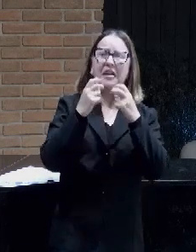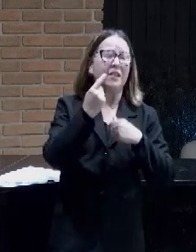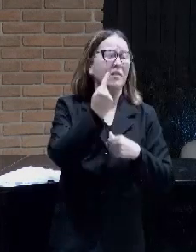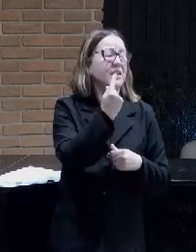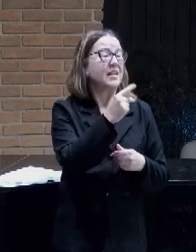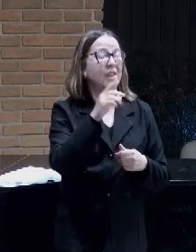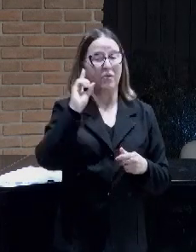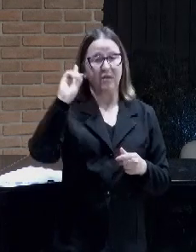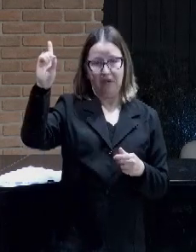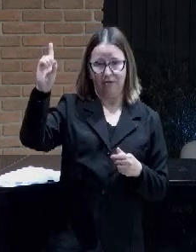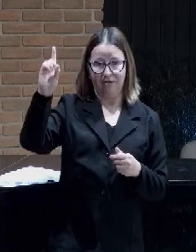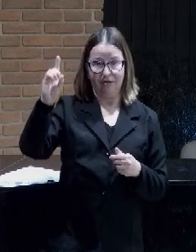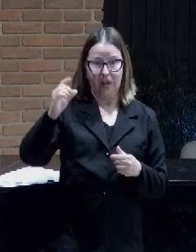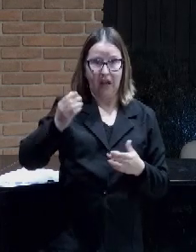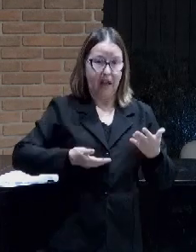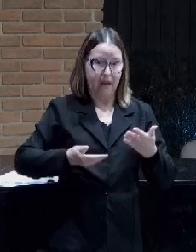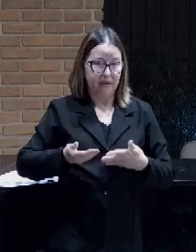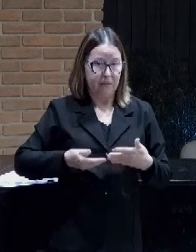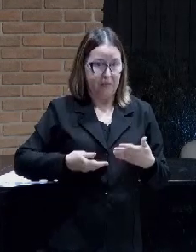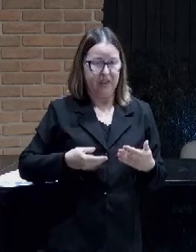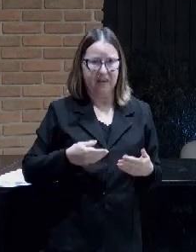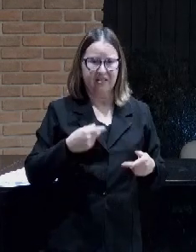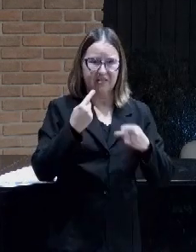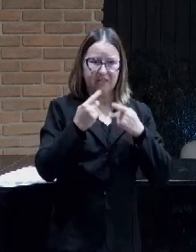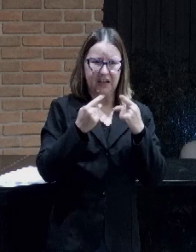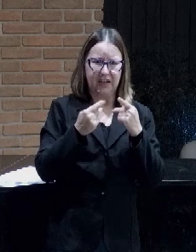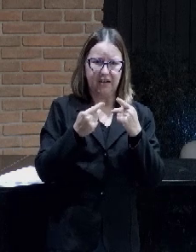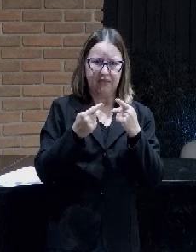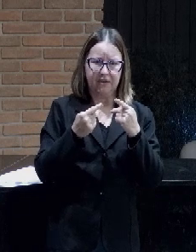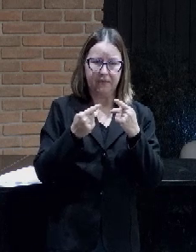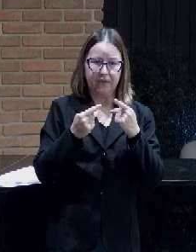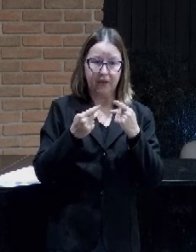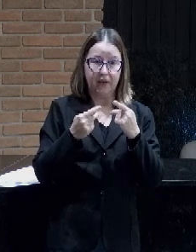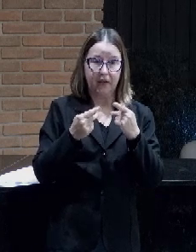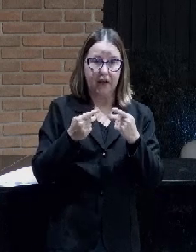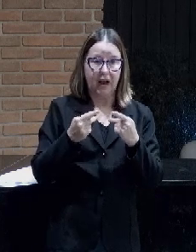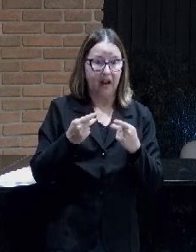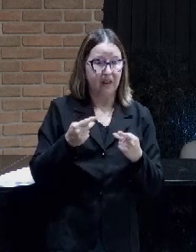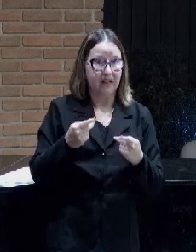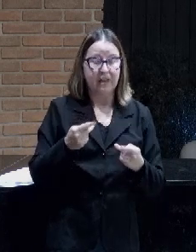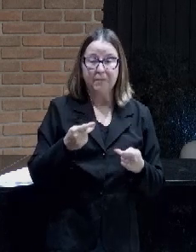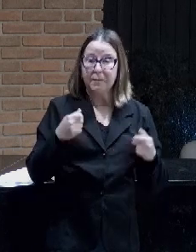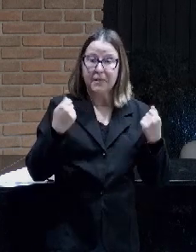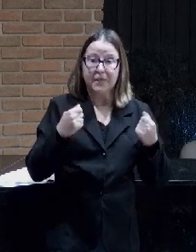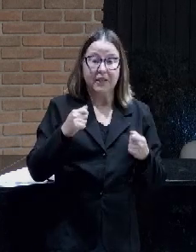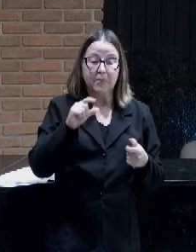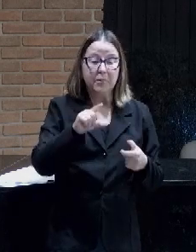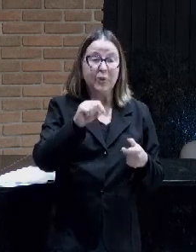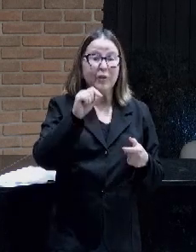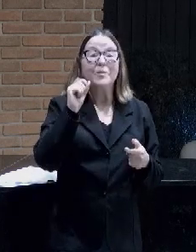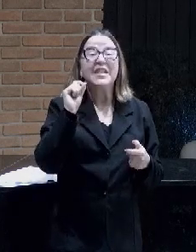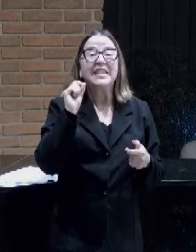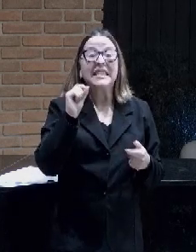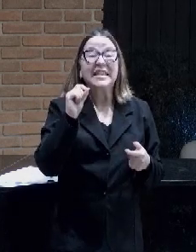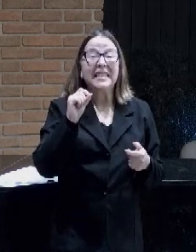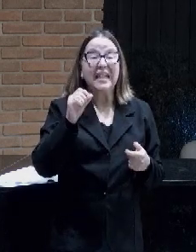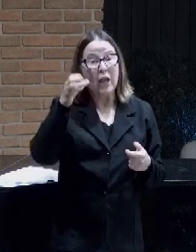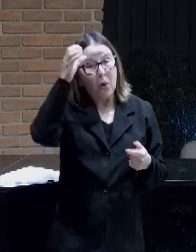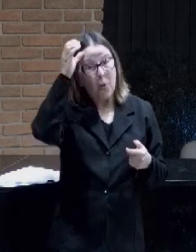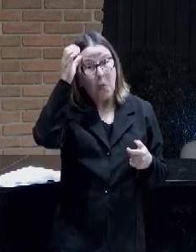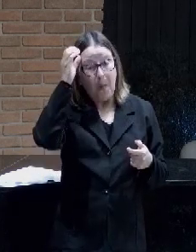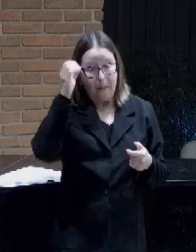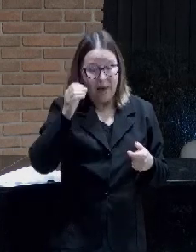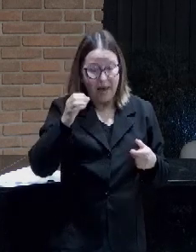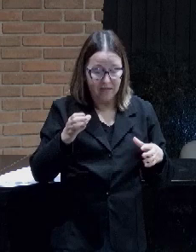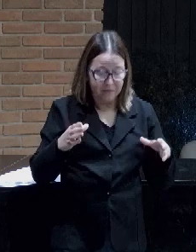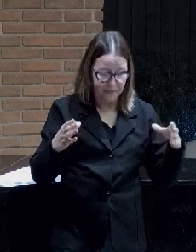Os marinheiros diziam uns aos outros, vamos lançar sortes para descobrir quem é o culpado desse mal que caiu sobre nós. Lançaram